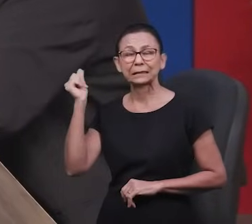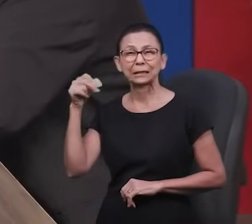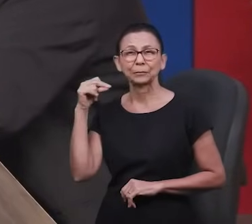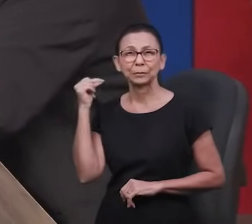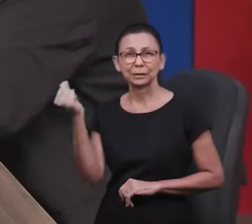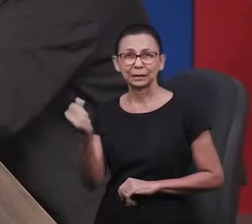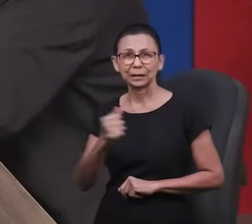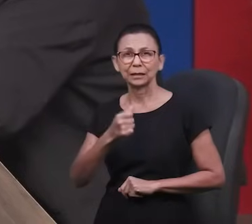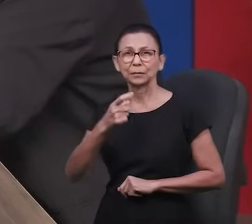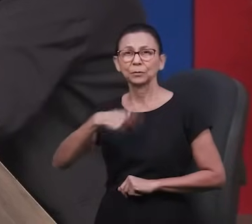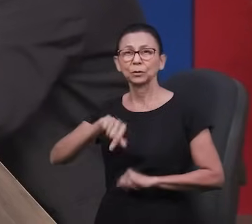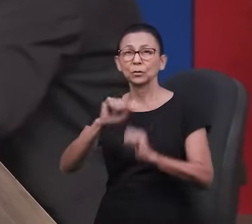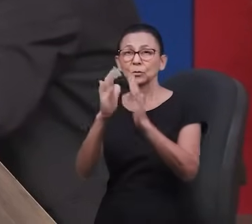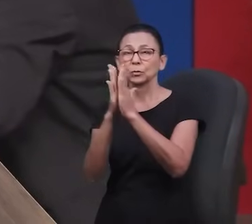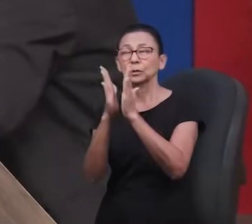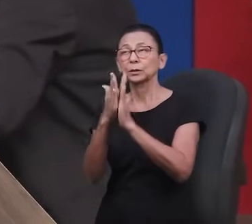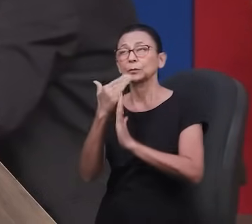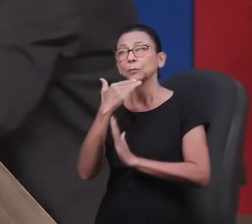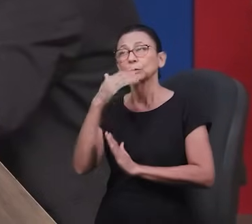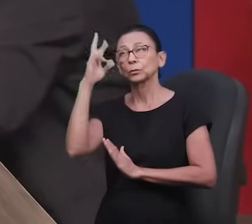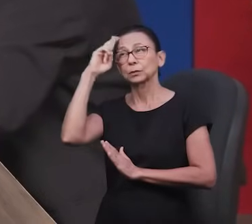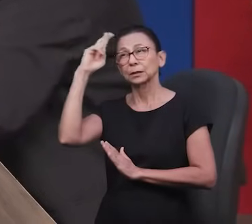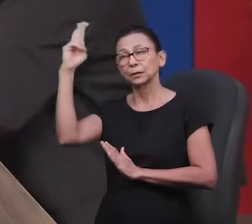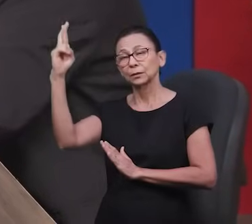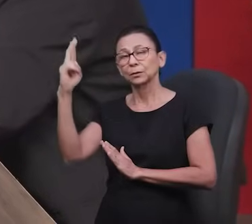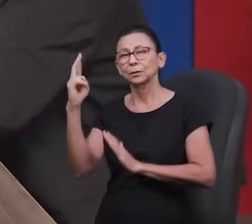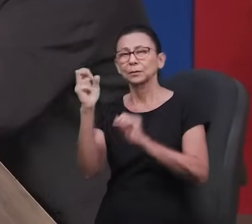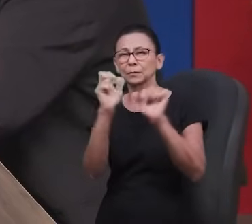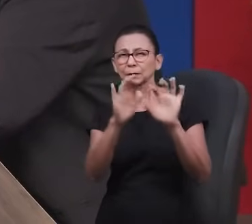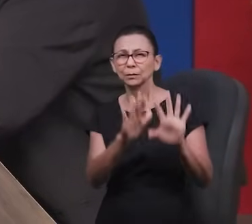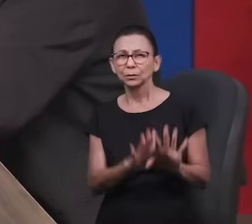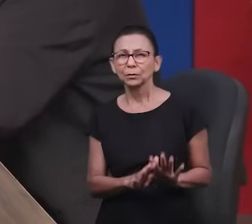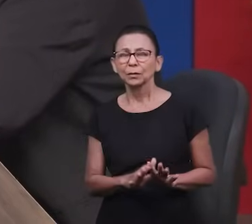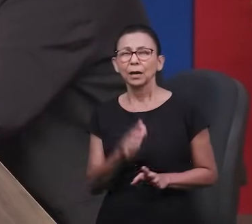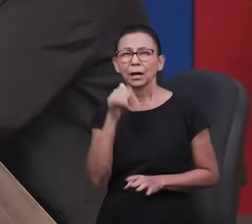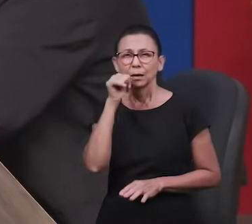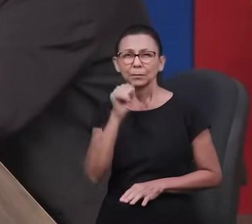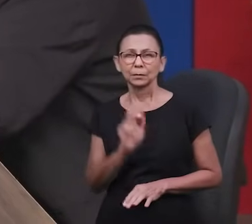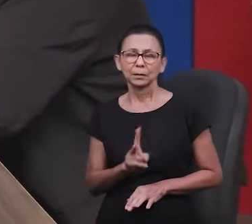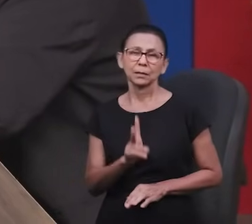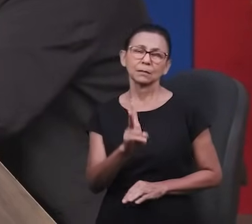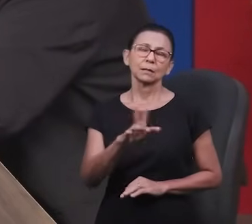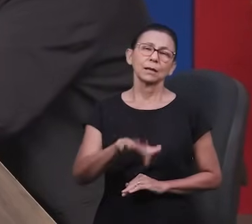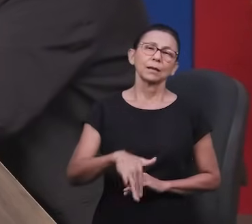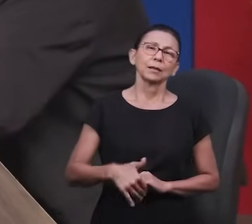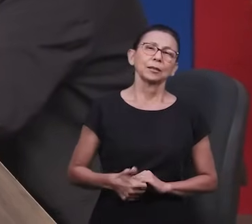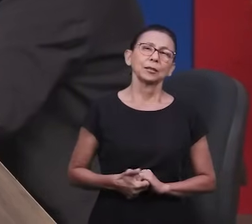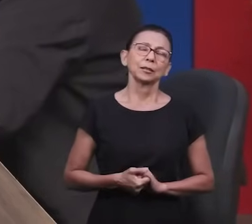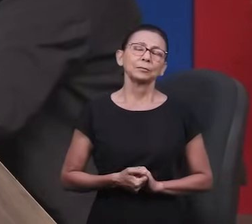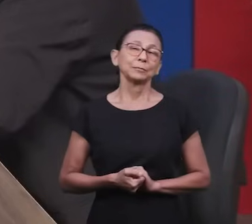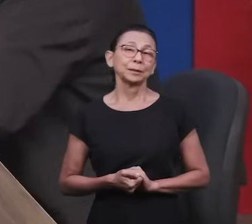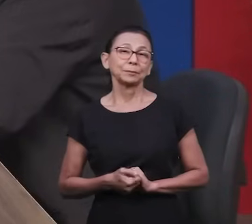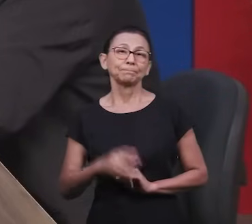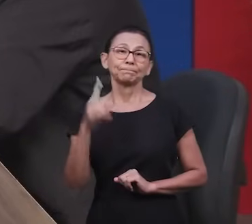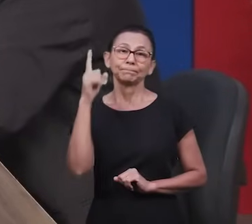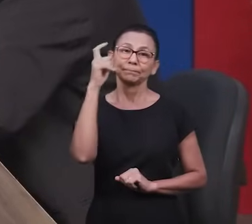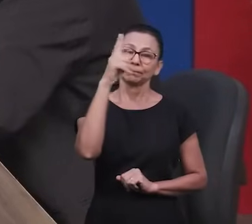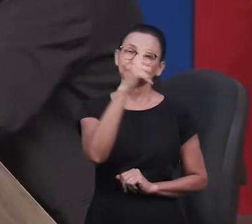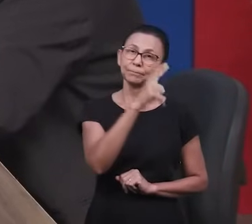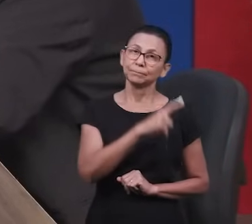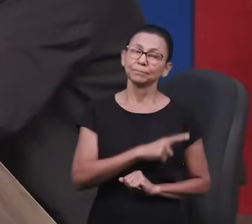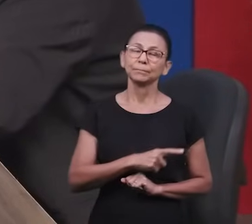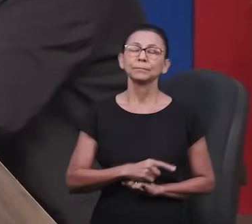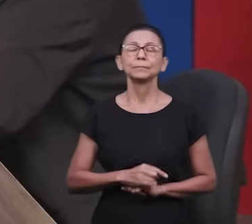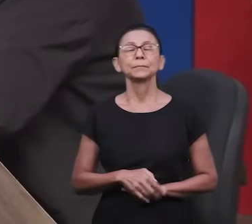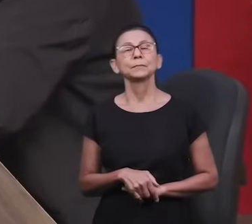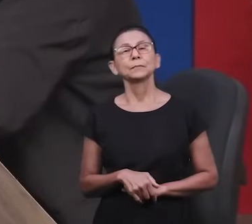E há muito tempo a gente vem orando ao Senhor, buscando essa bênção, e ela sempre passando aí